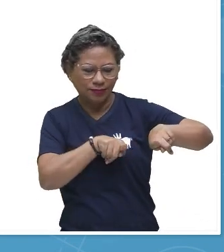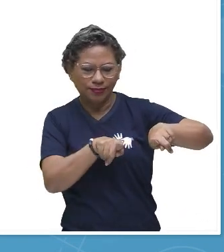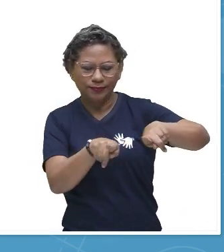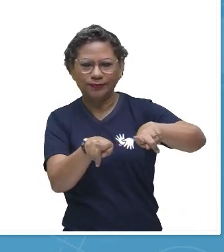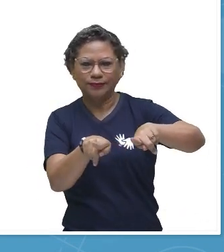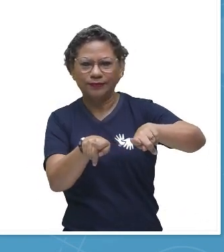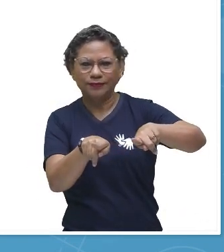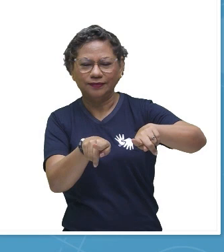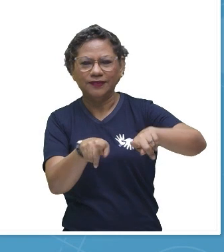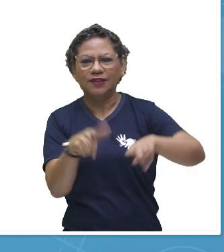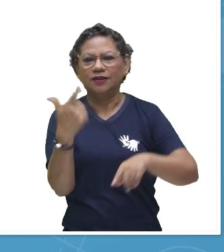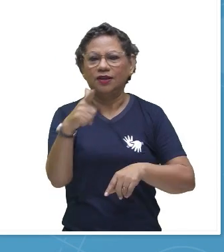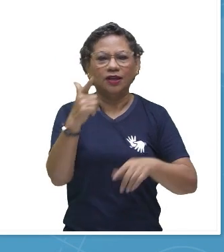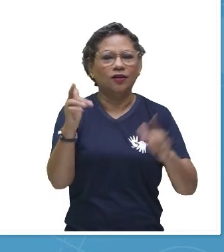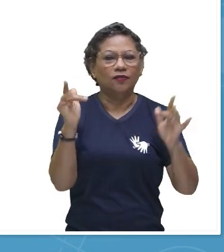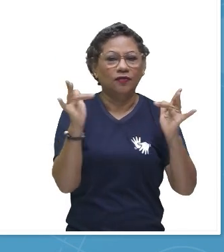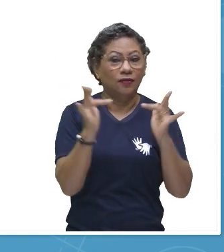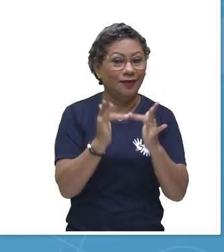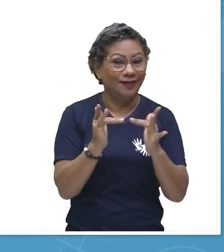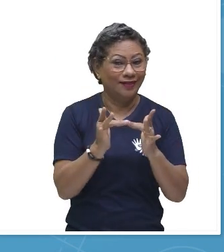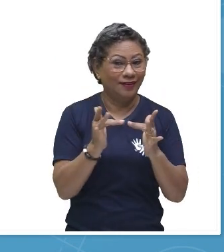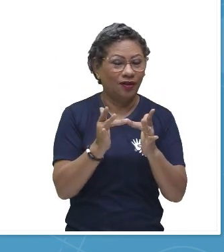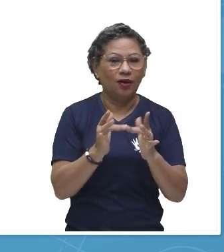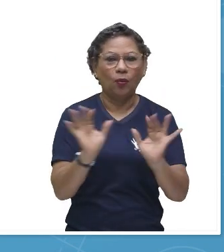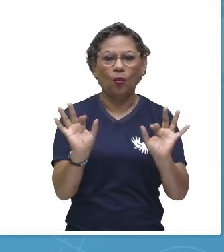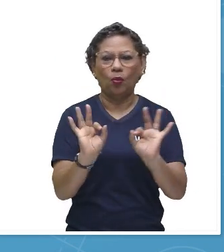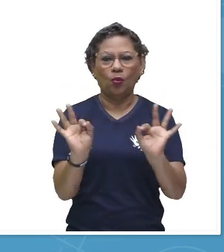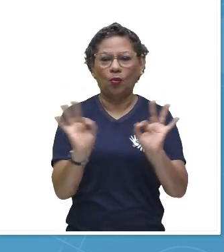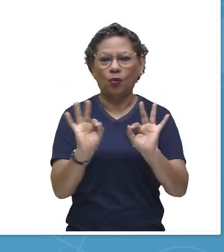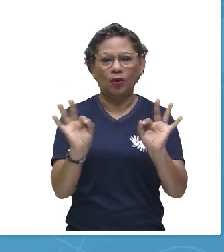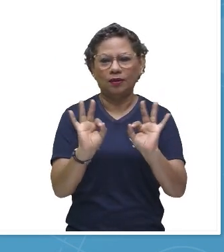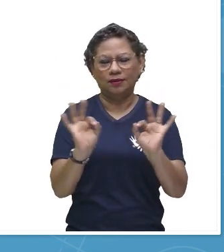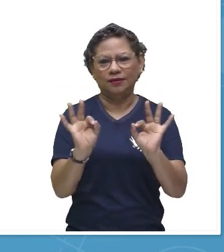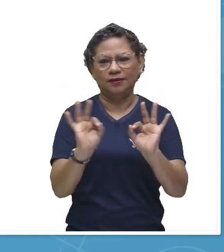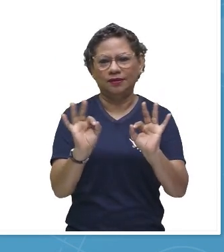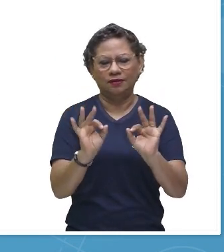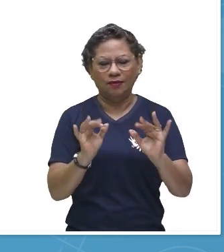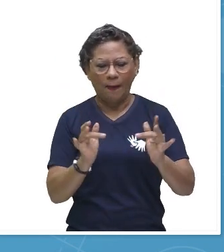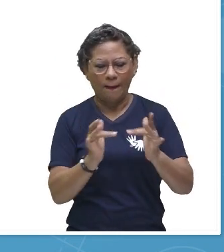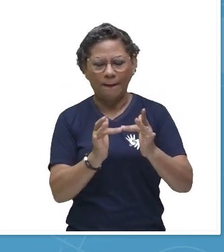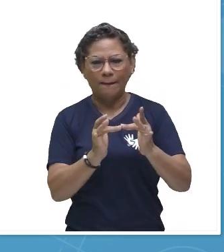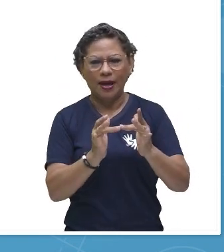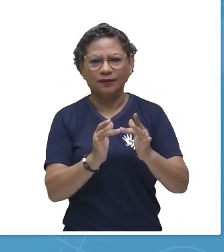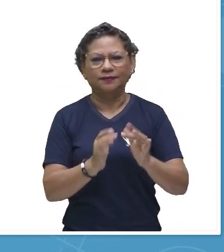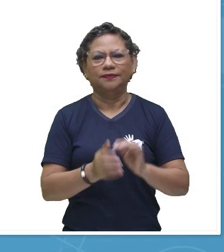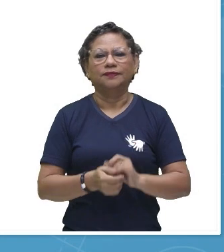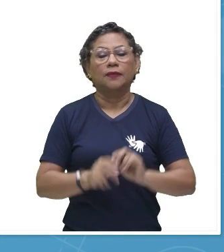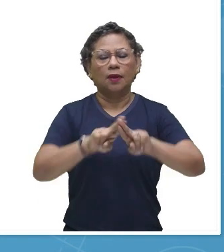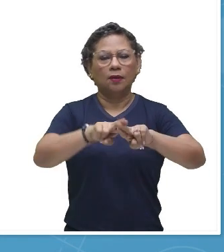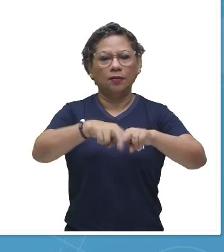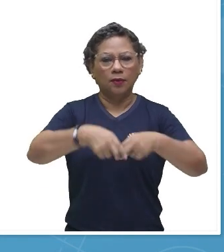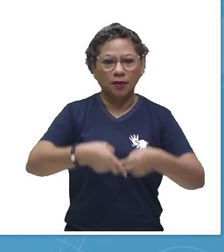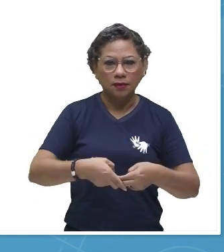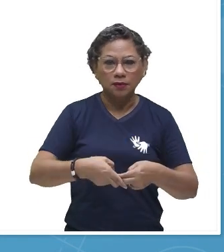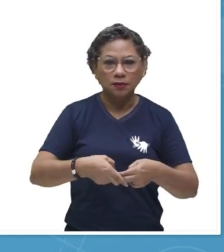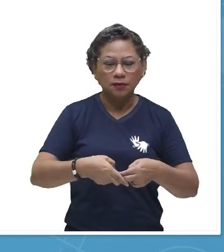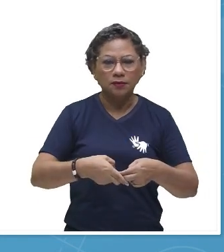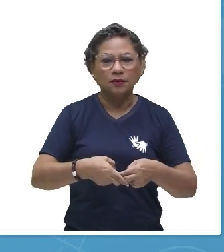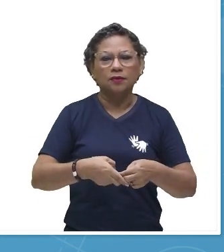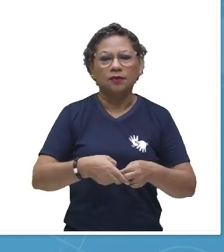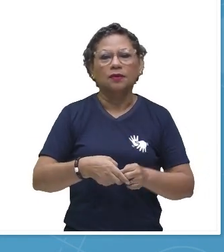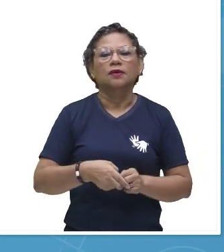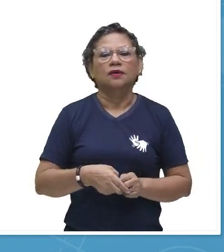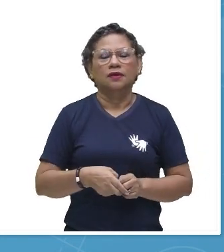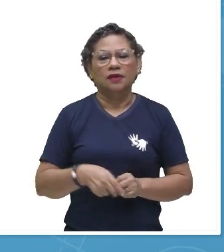Ou seja, elas não vão ter pontos em comum. Por isso, elas